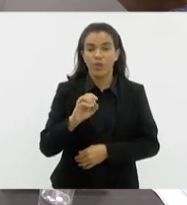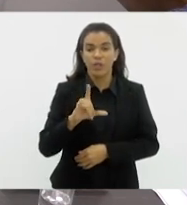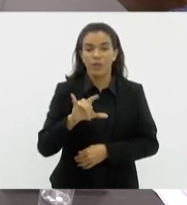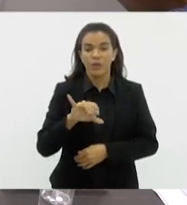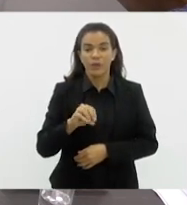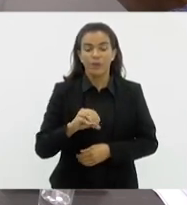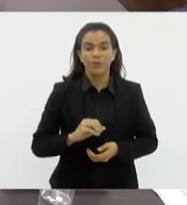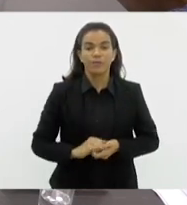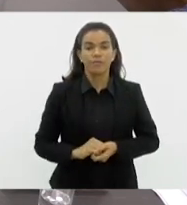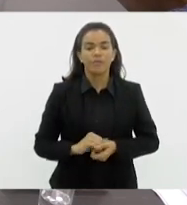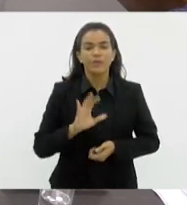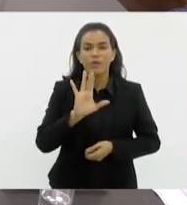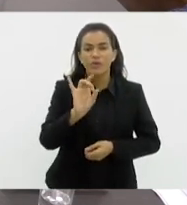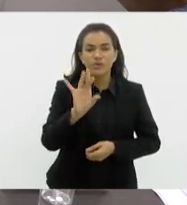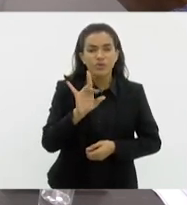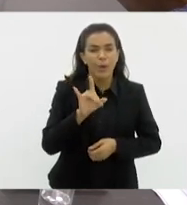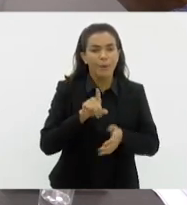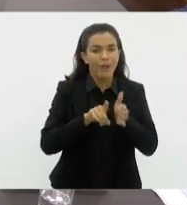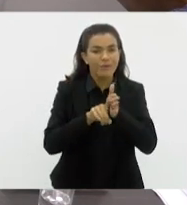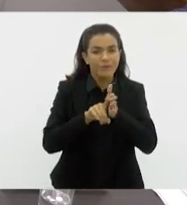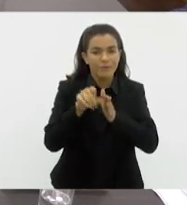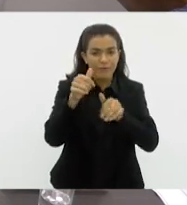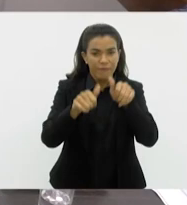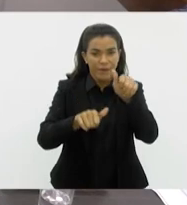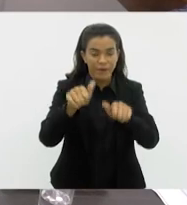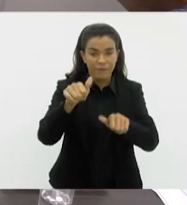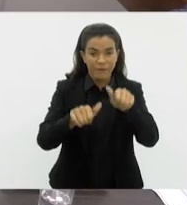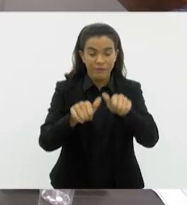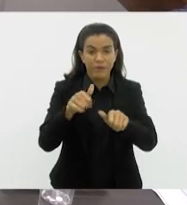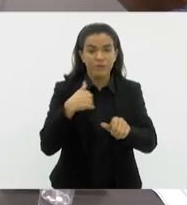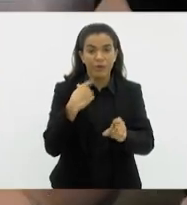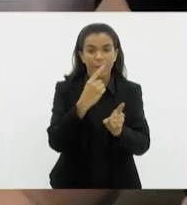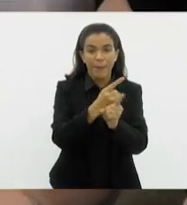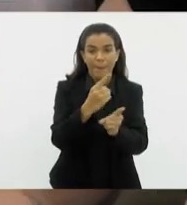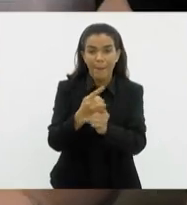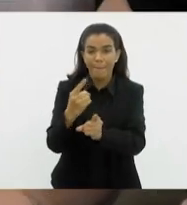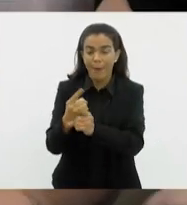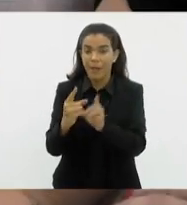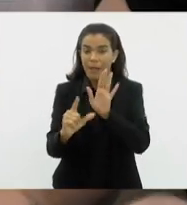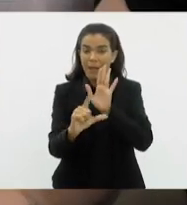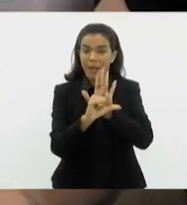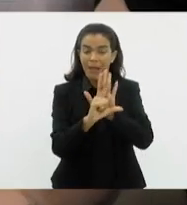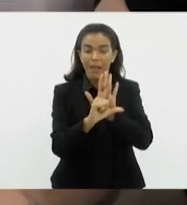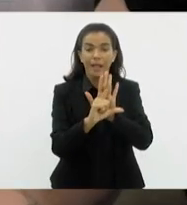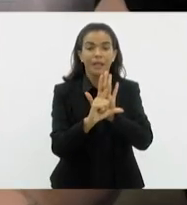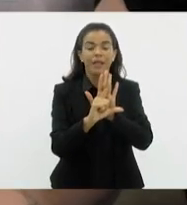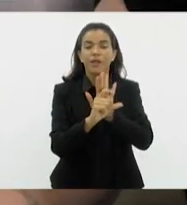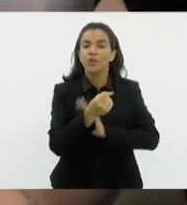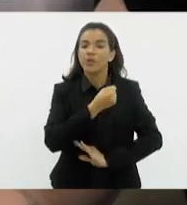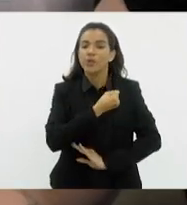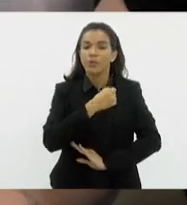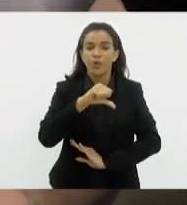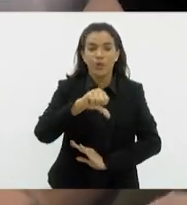ver, fazer uma verificação, que a gente identificou aqui uma lei, a lei